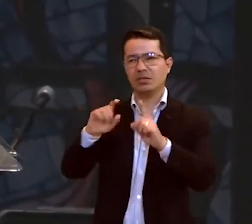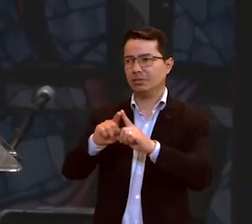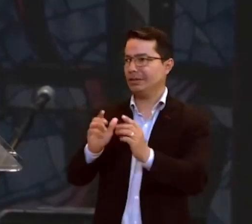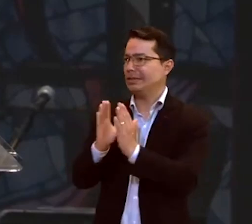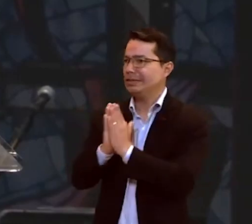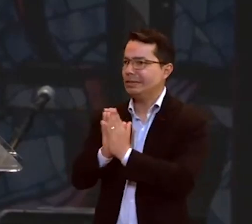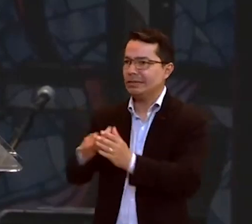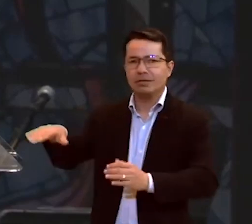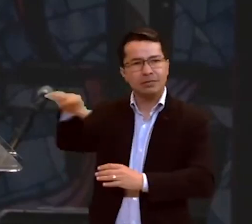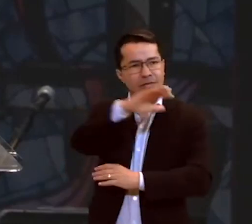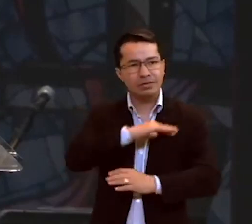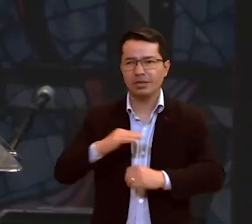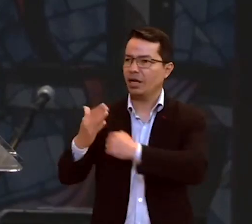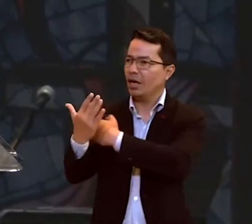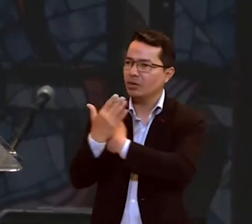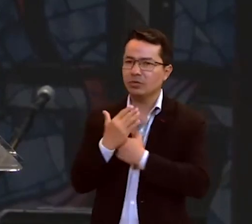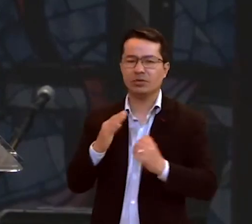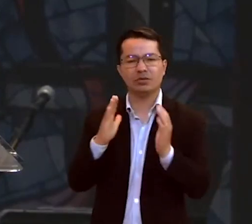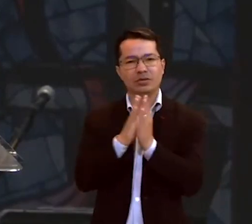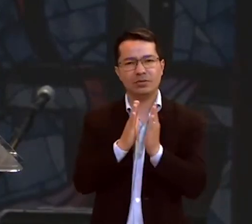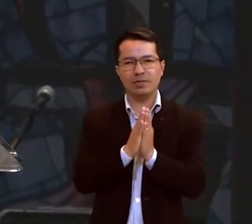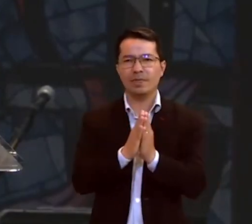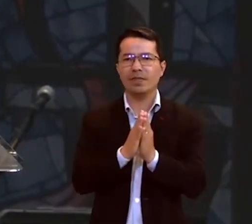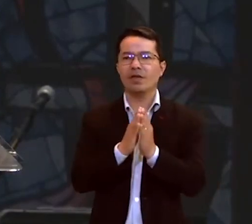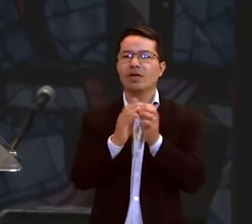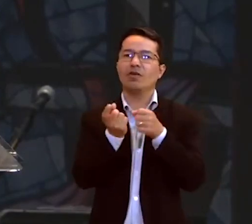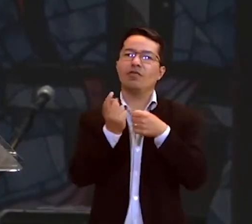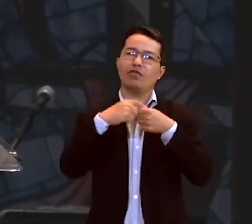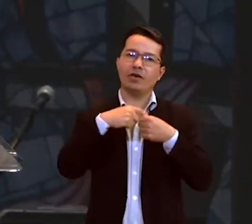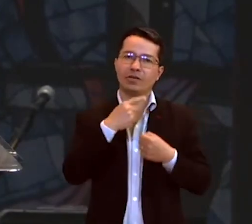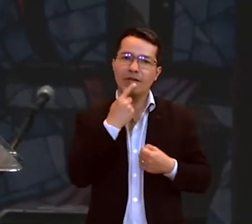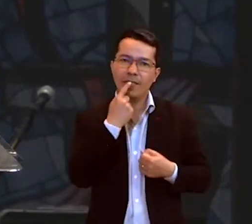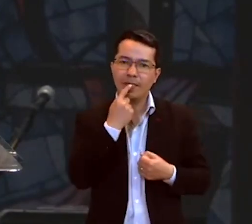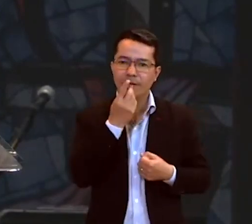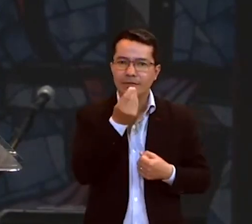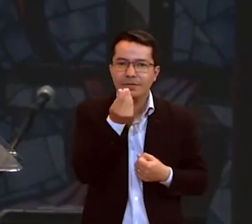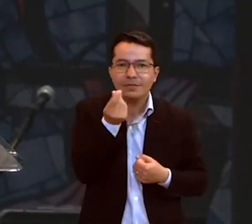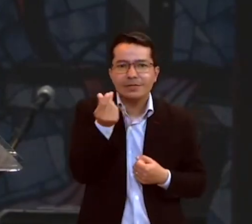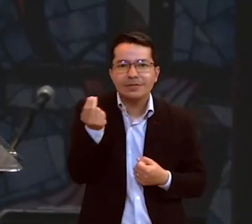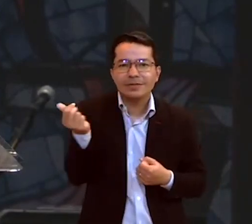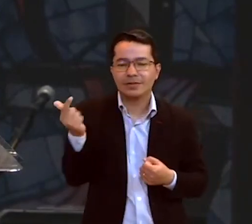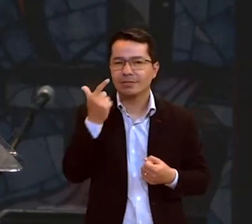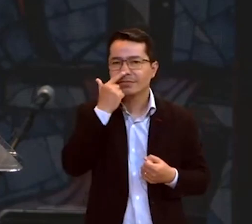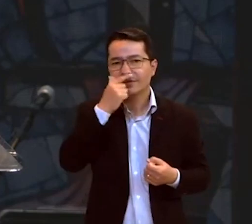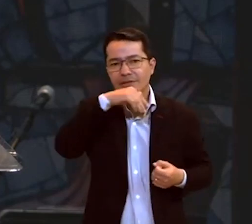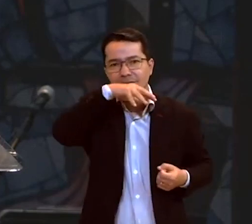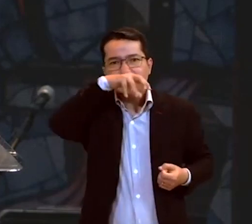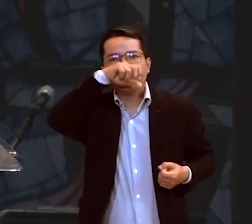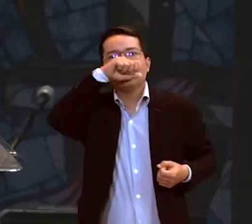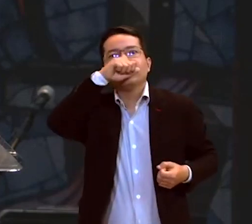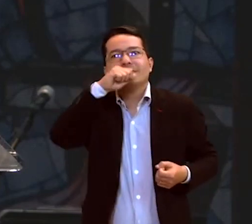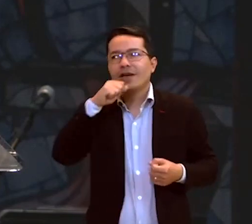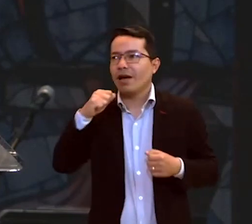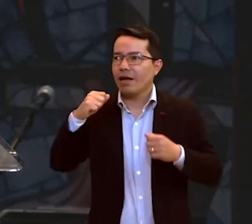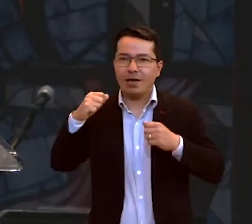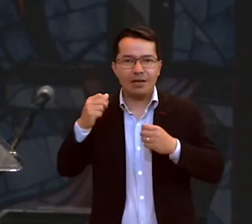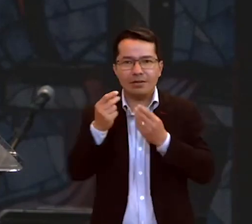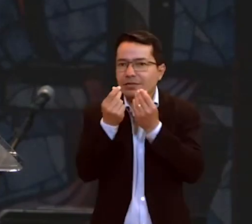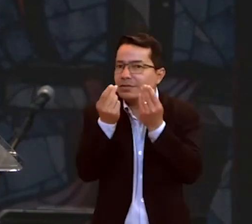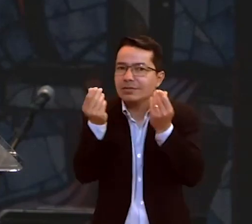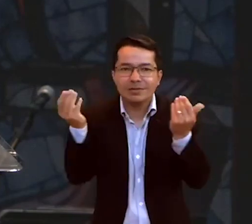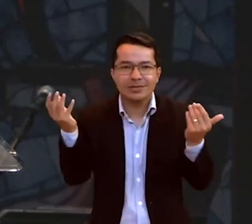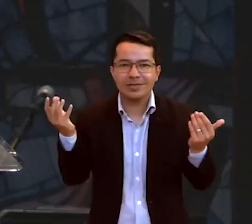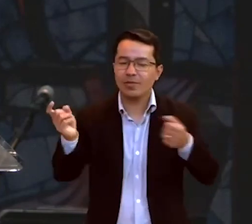Senhor. E Deus restaurou o paladar, restaurou o olfato, né? Restaurou para a honra e glória do Senhor.